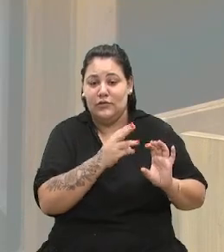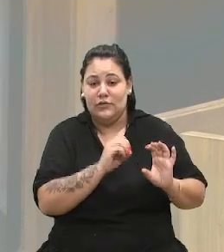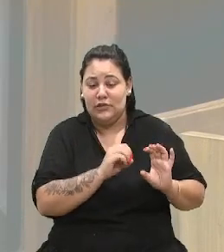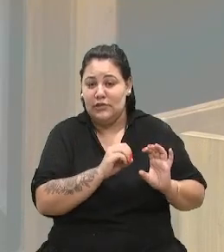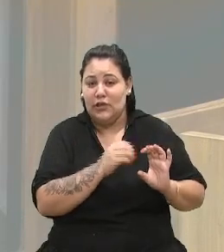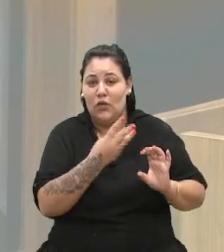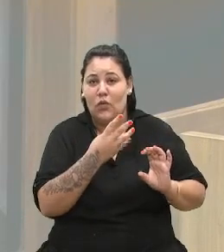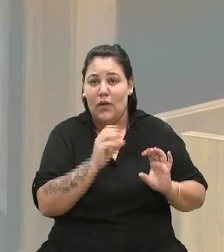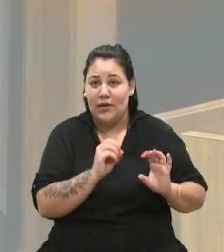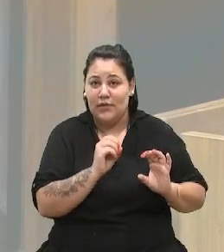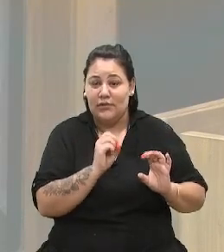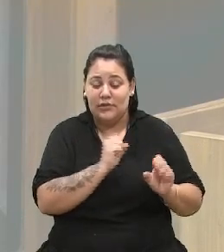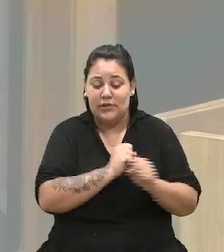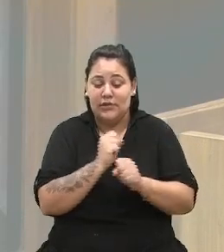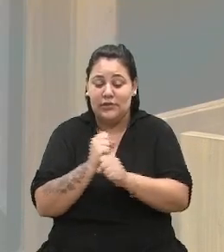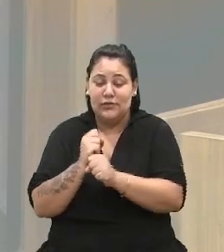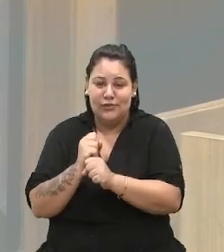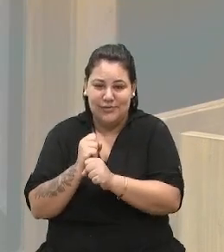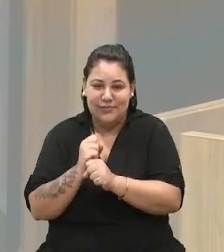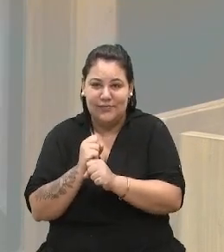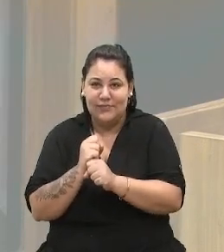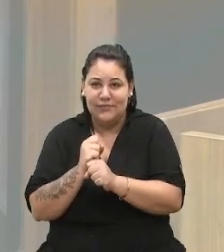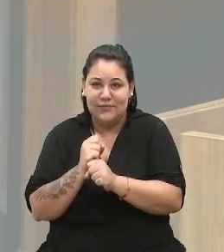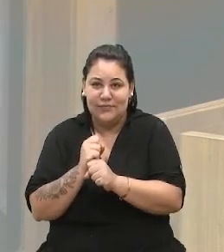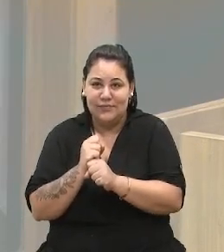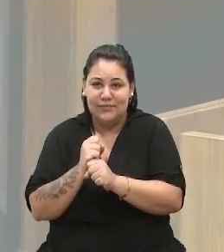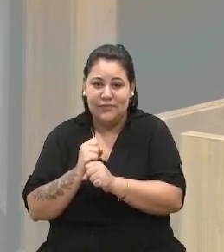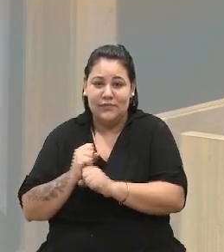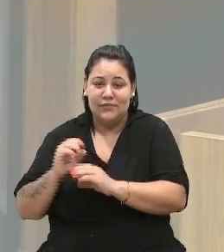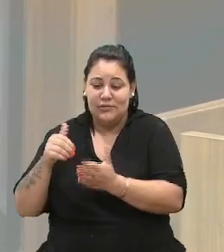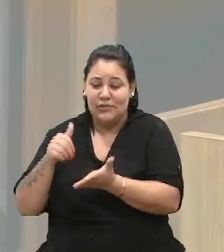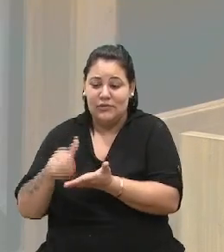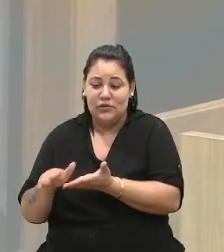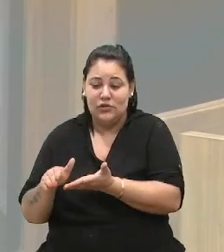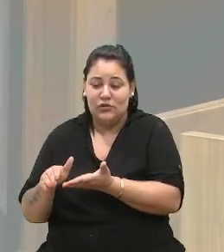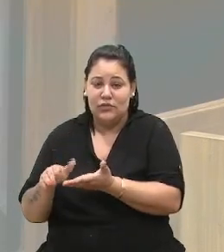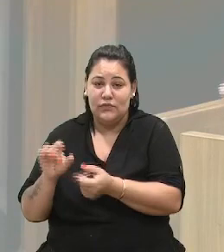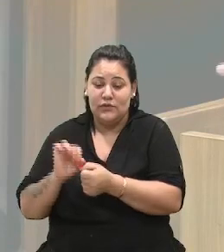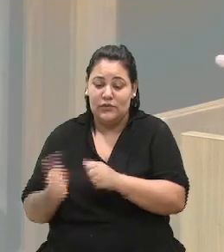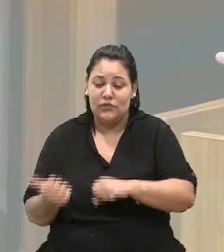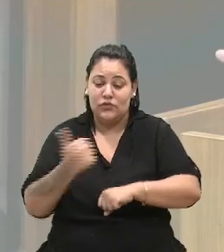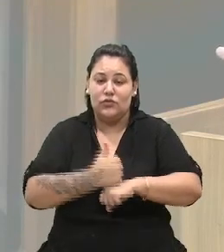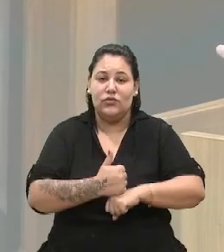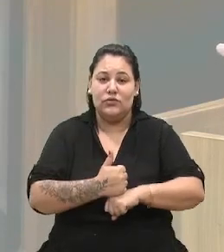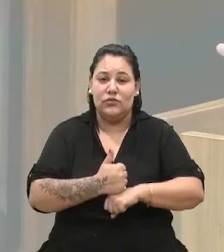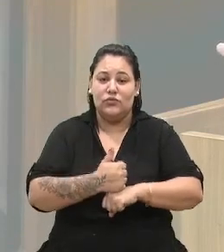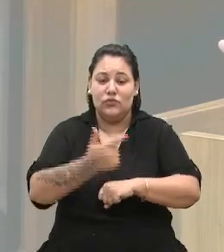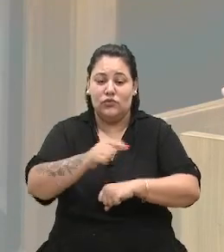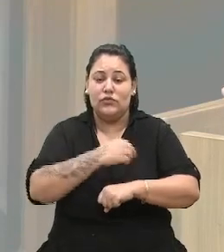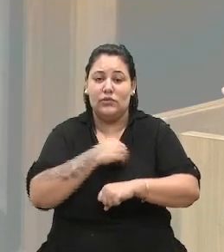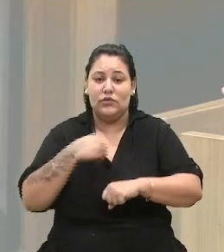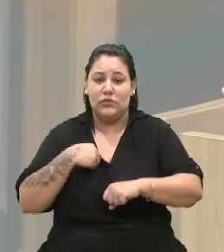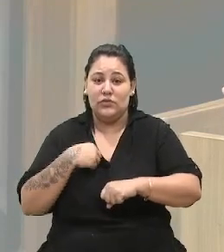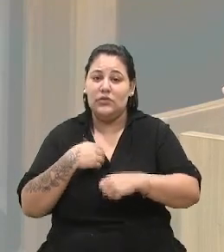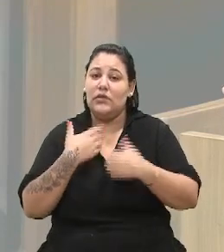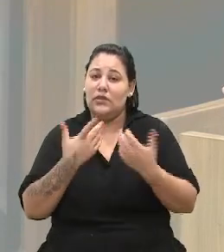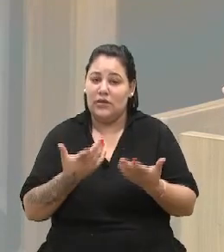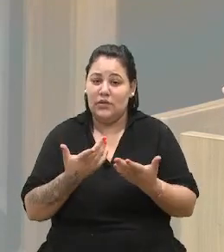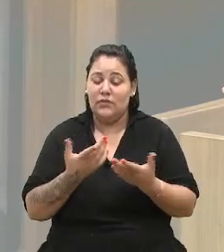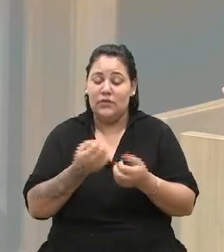40 anos numa determinada comunidade, sendo desligados para uma substituição. Então, isso nós não